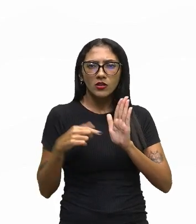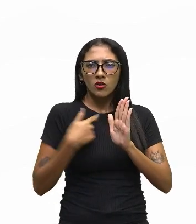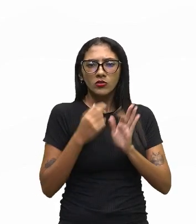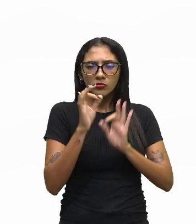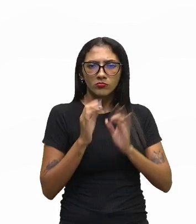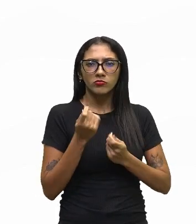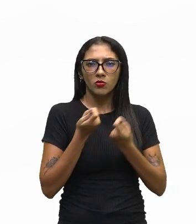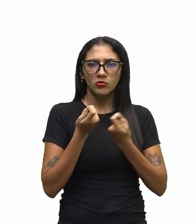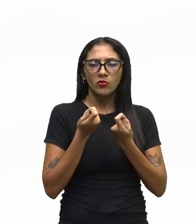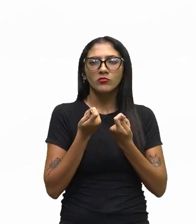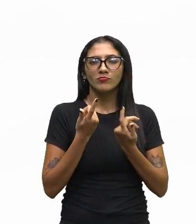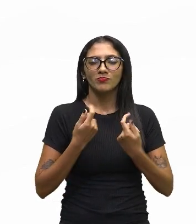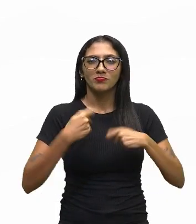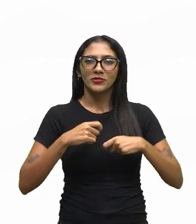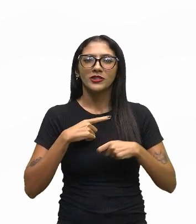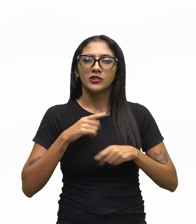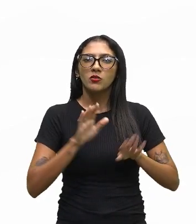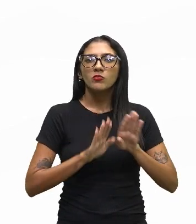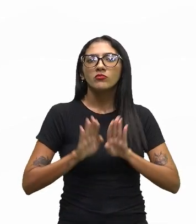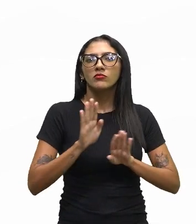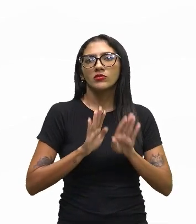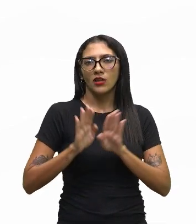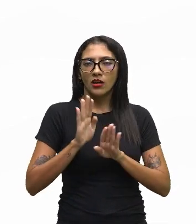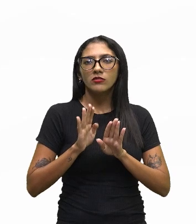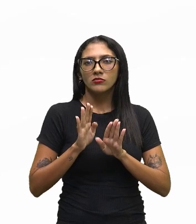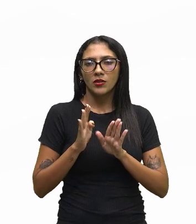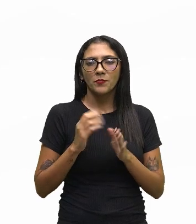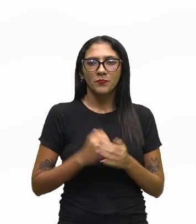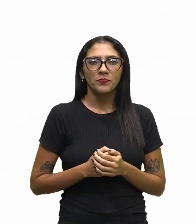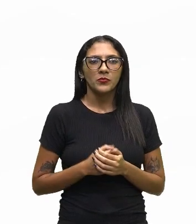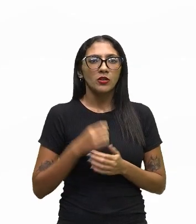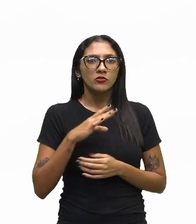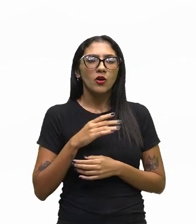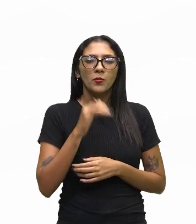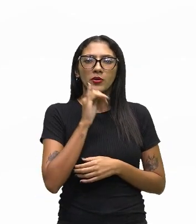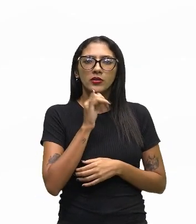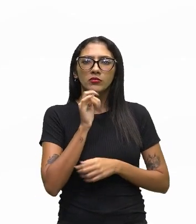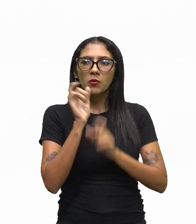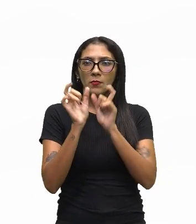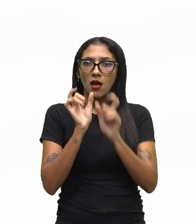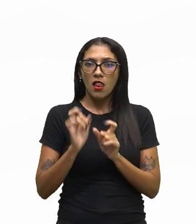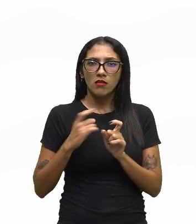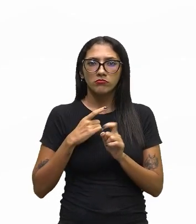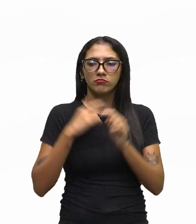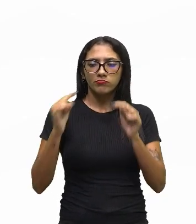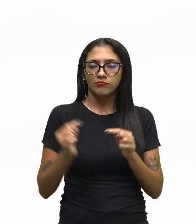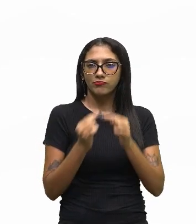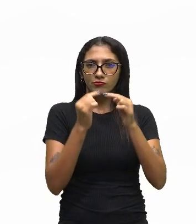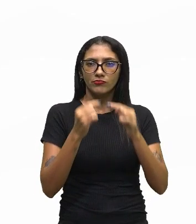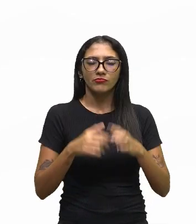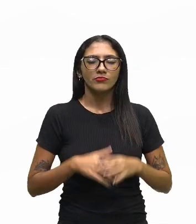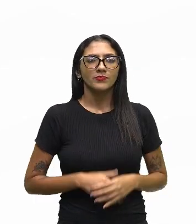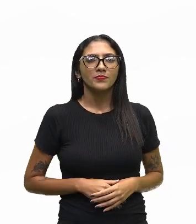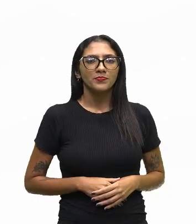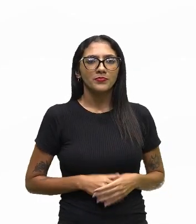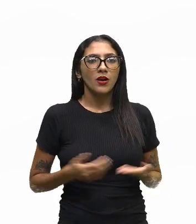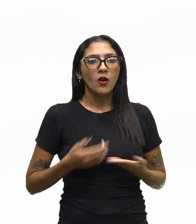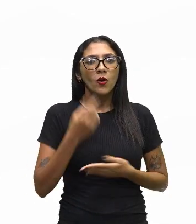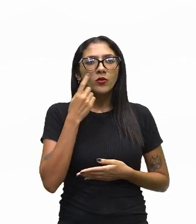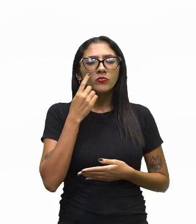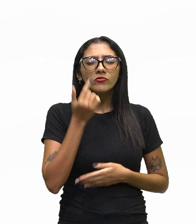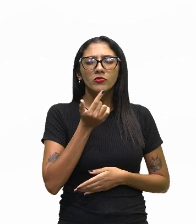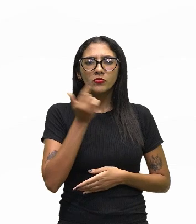essa heurística também, que o cérebro se ancora aí em palavras como promoção. Vamos ver mais